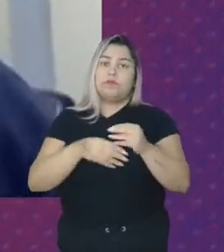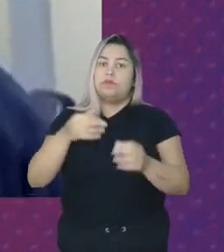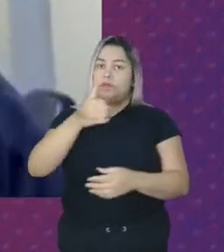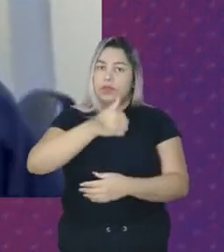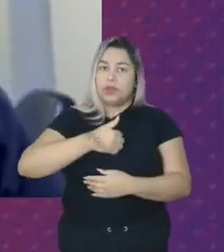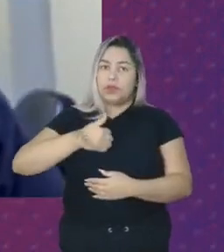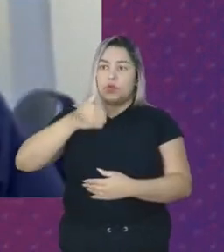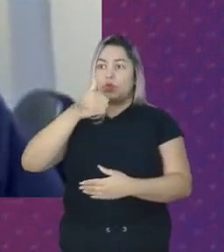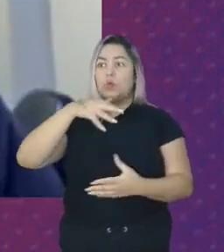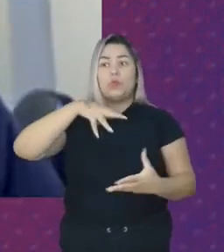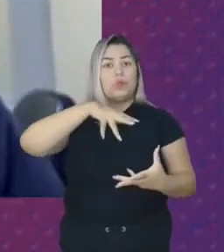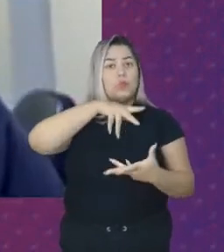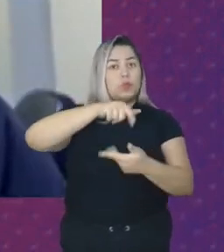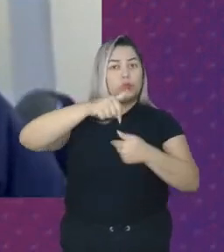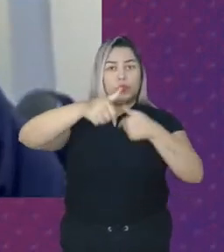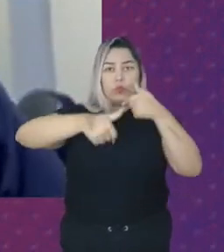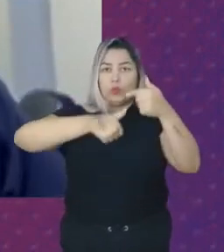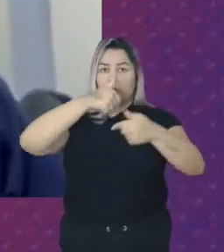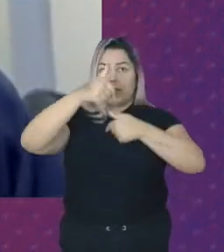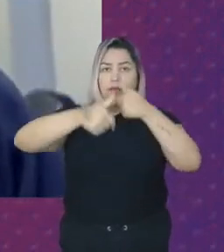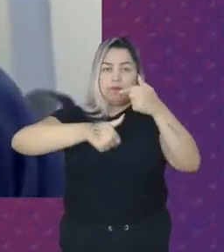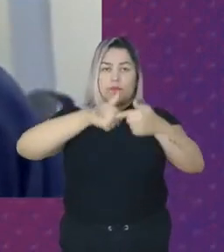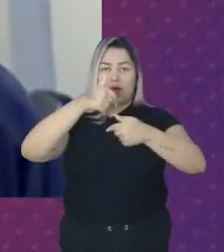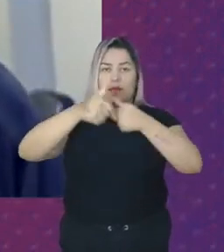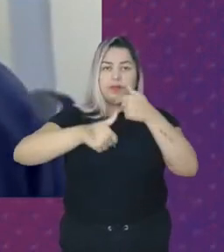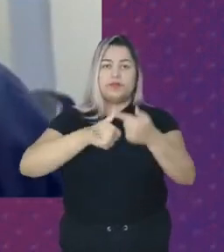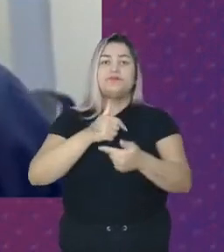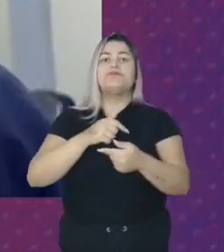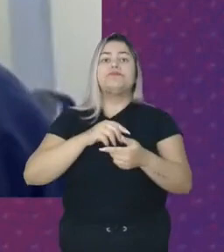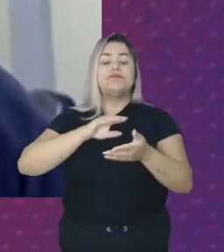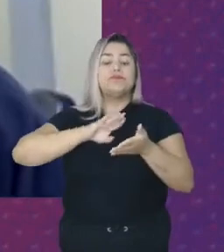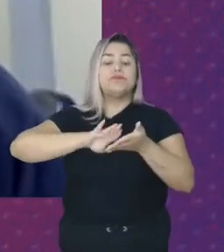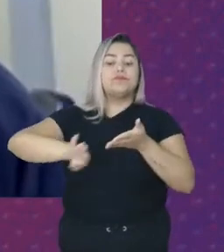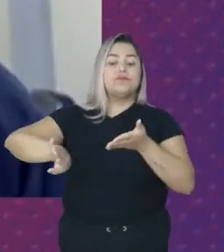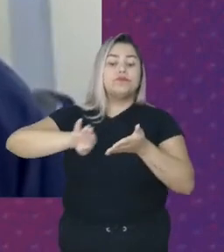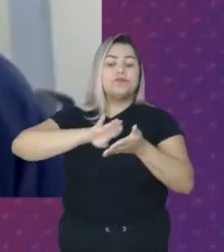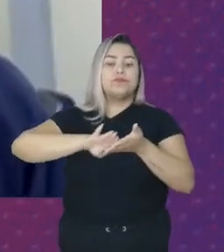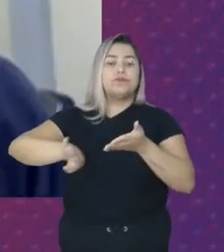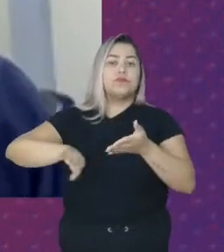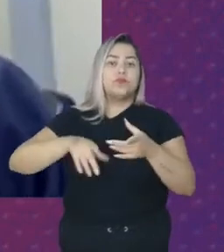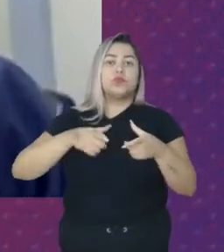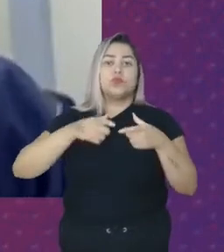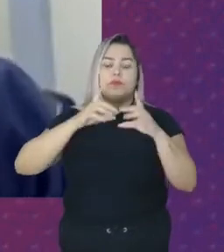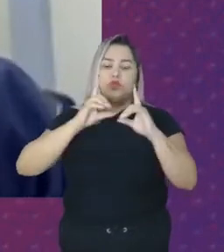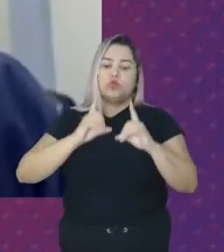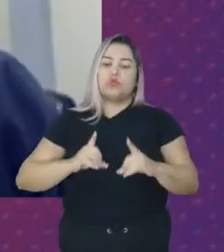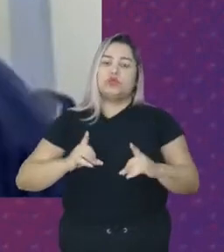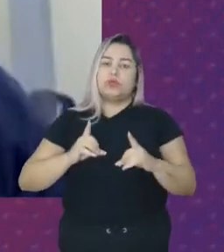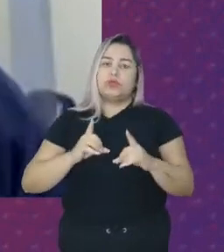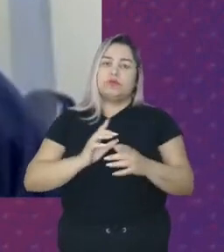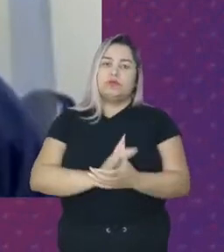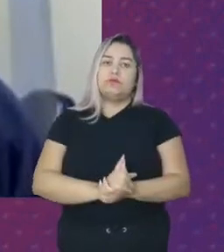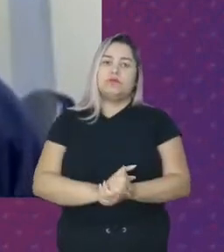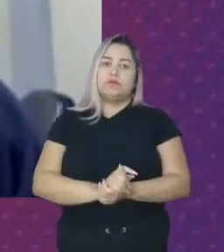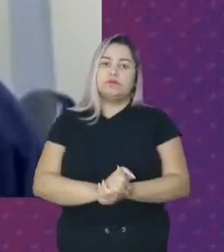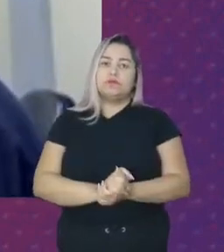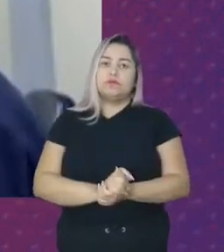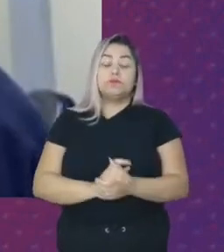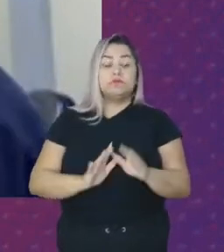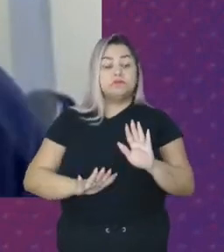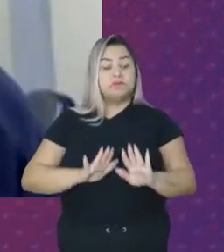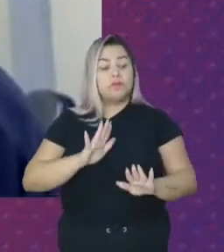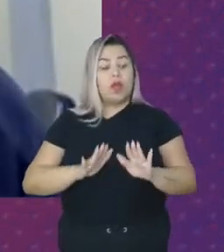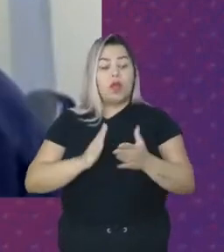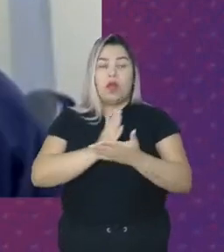melhor no mundo do trabalho. Isso nos elimina da esfera dos direitos. Muitas vezes